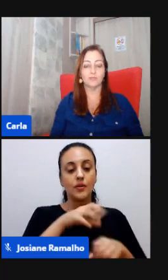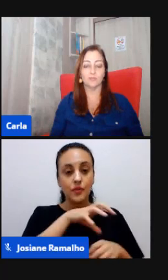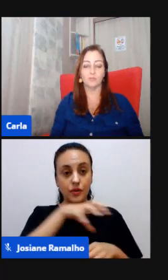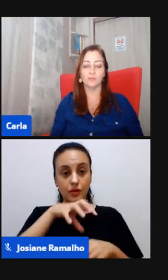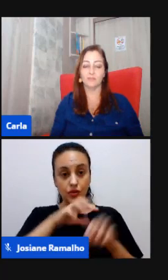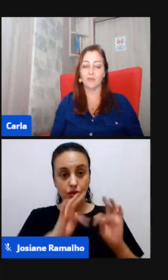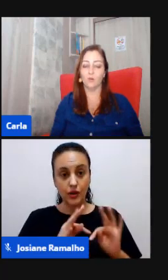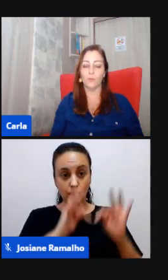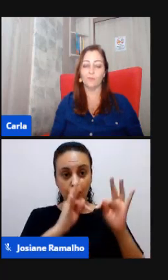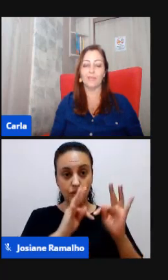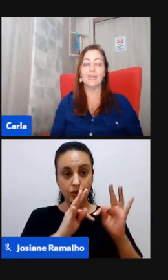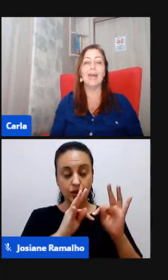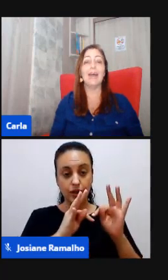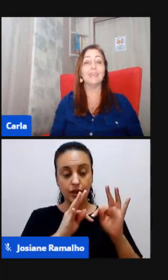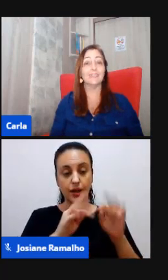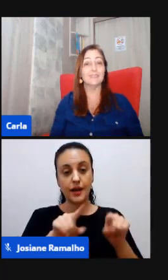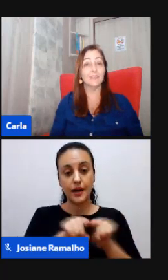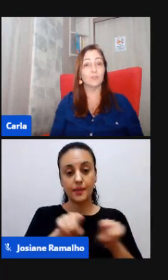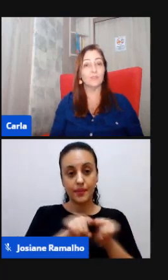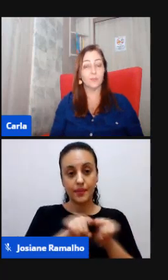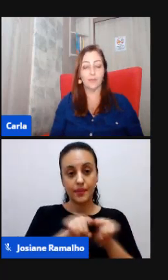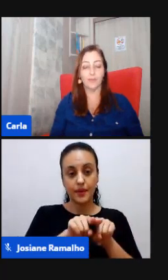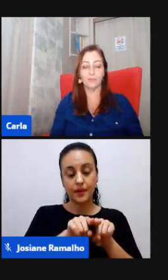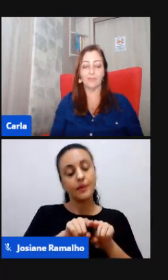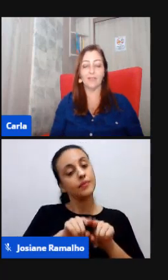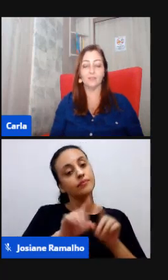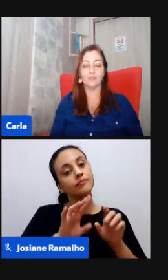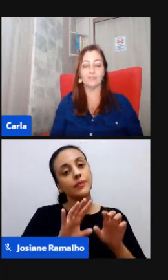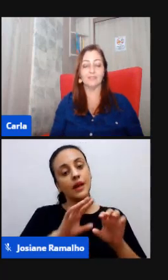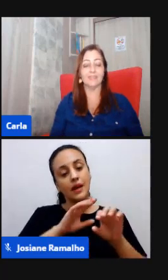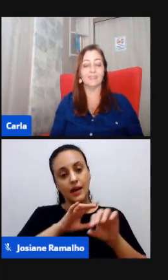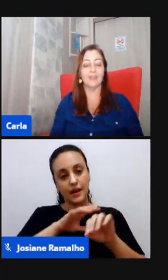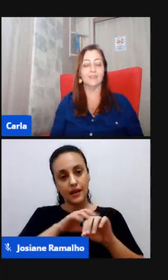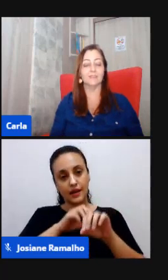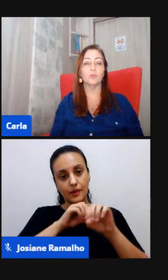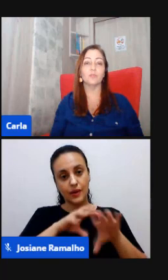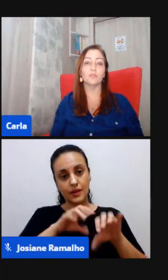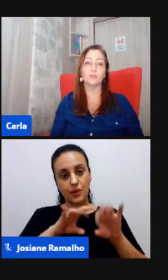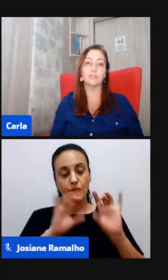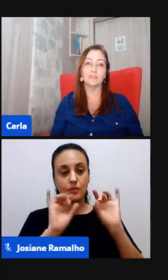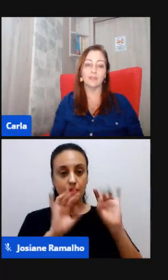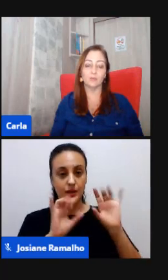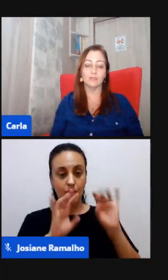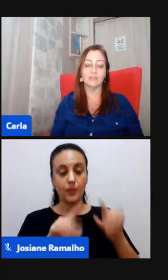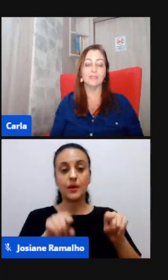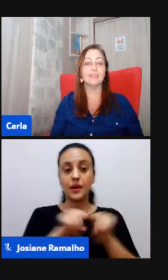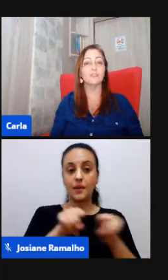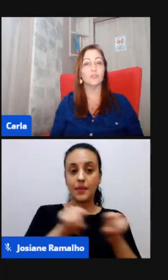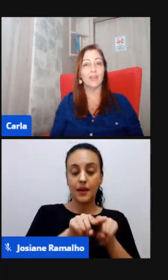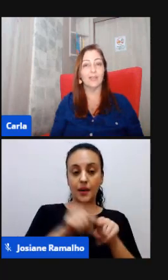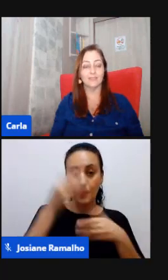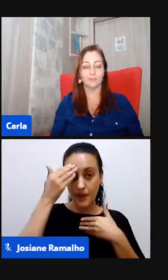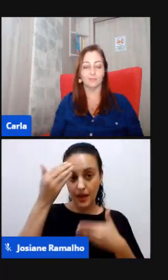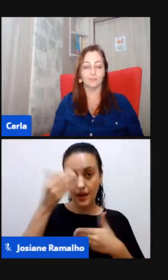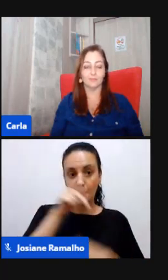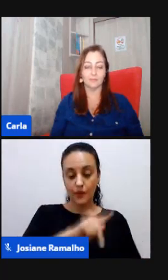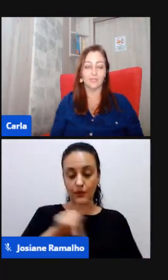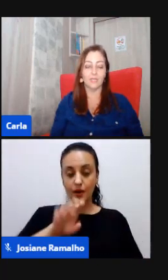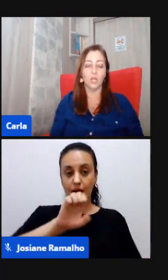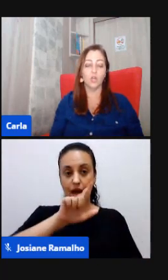de Educação Especial. Agradecemos também às nossas secretárias, professoras Elza e